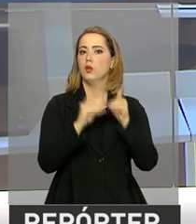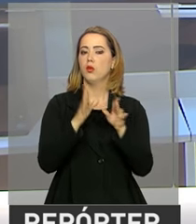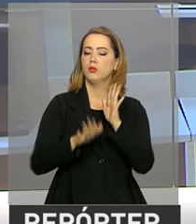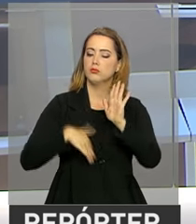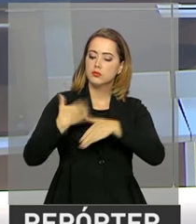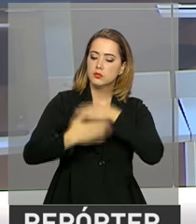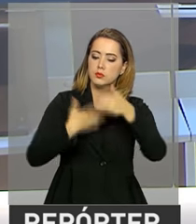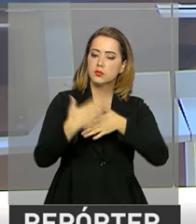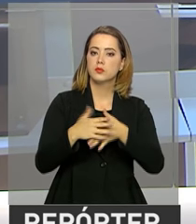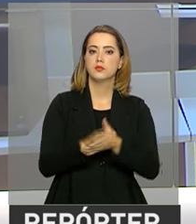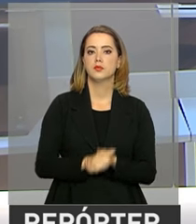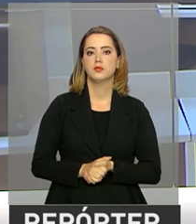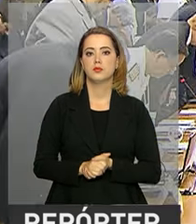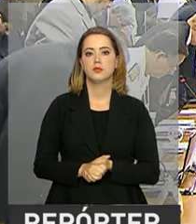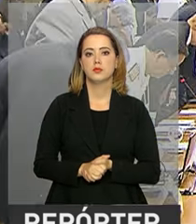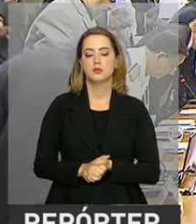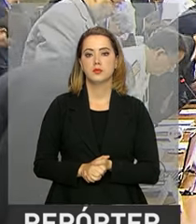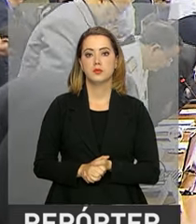tornar permanente.